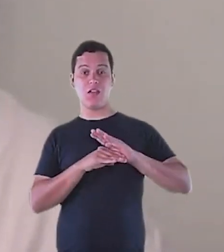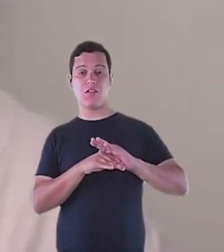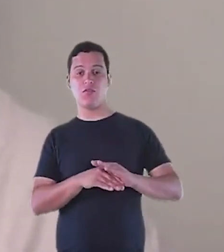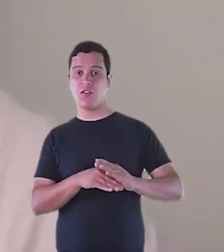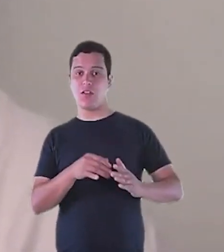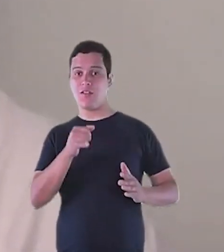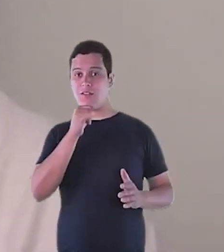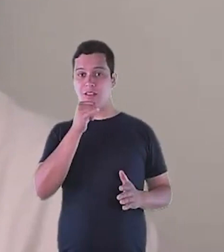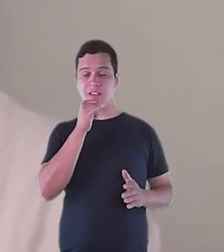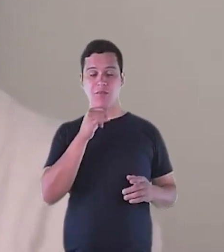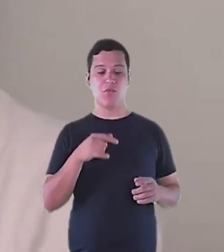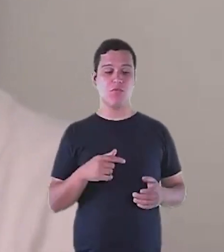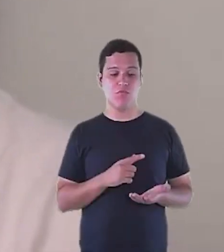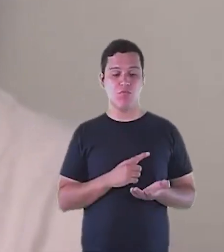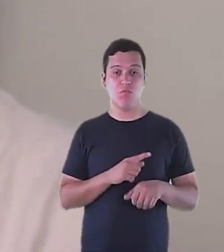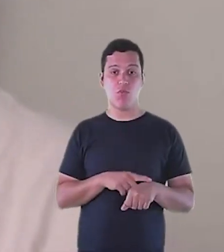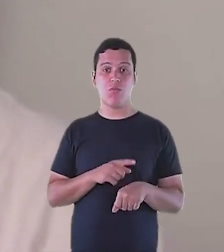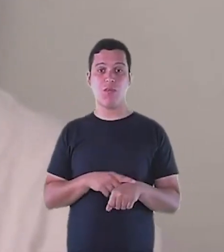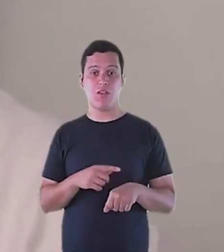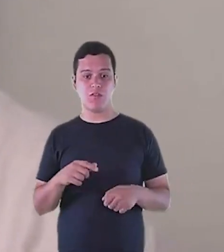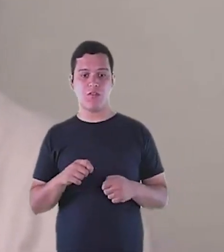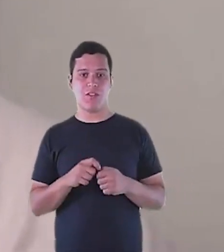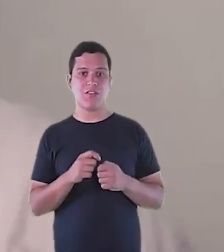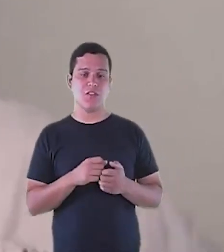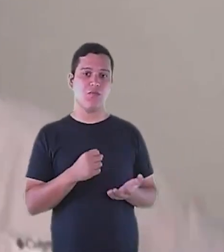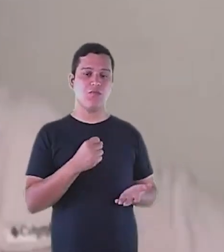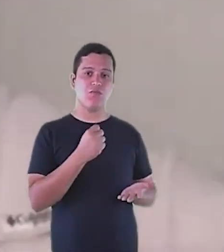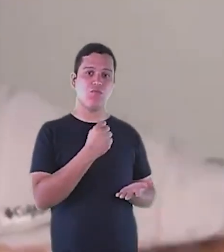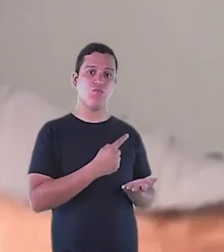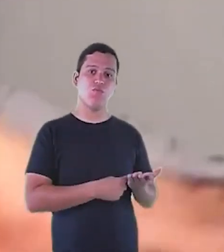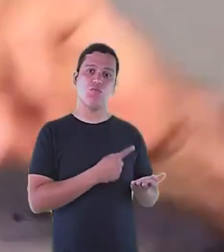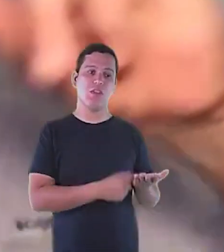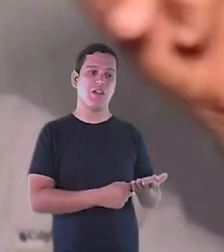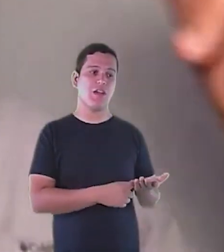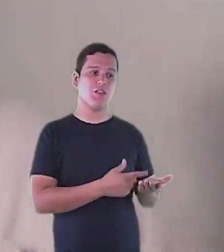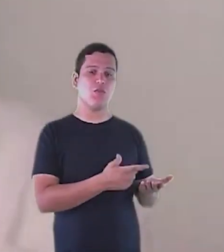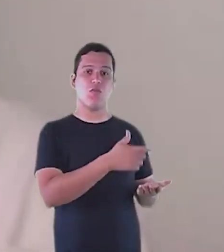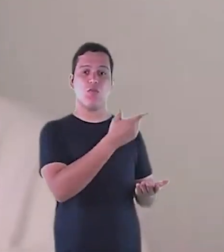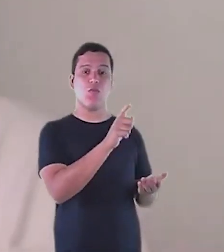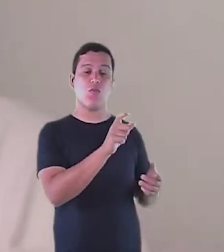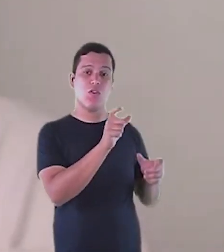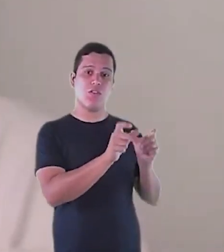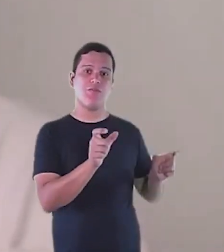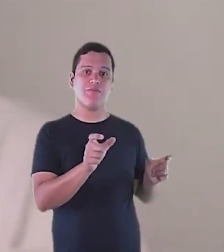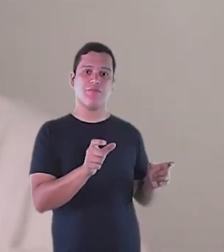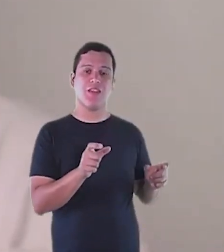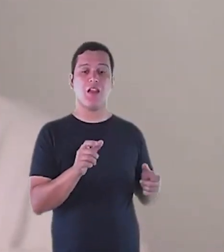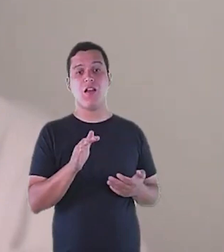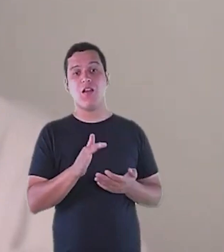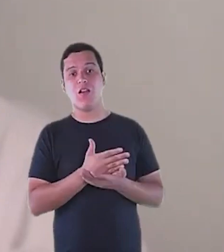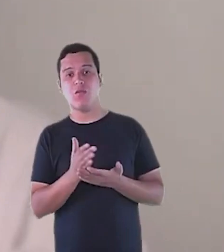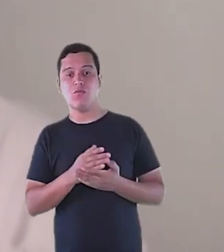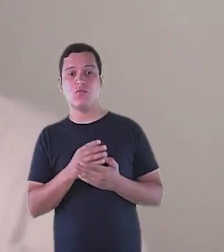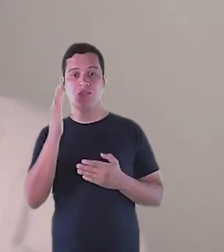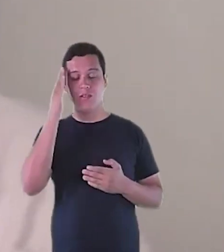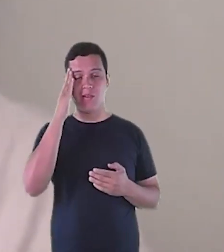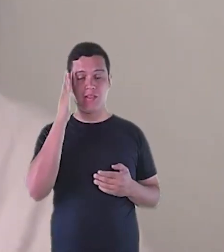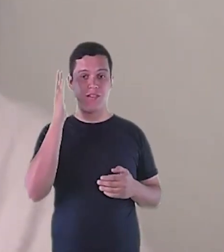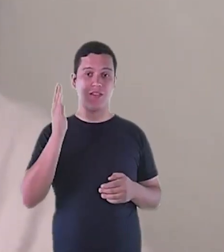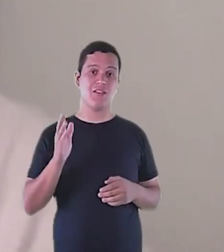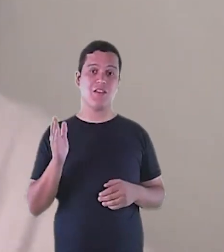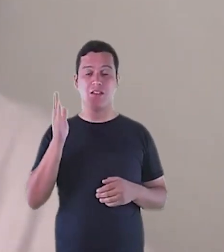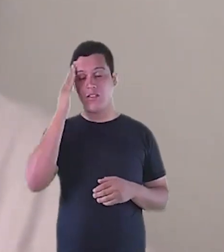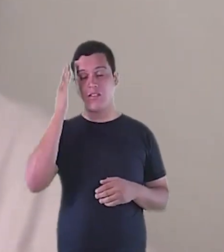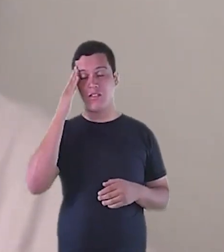alianças com o fazendeiro em bandos armados para lutar contra o fazendeiro vizinho. Isso é